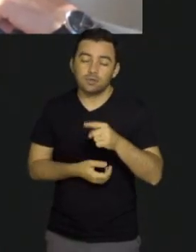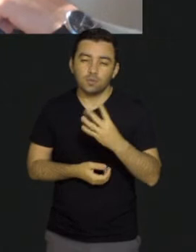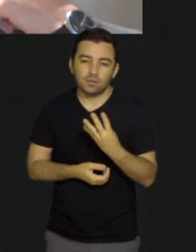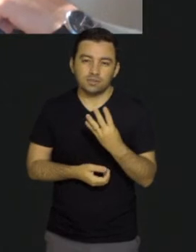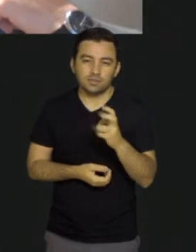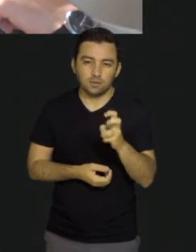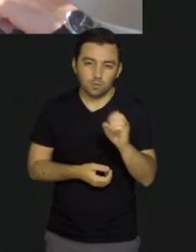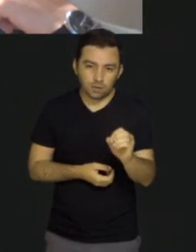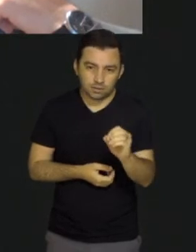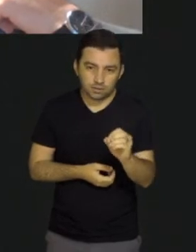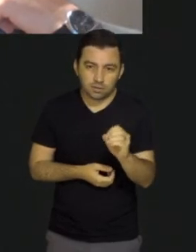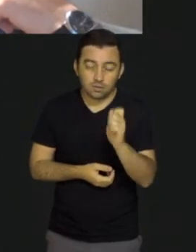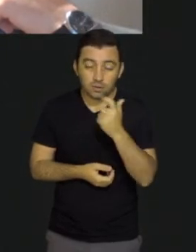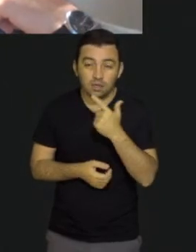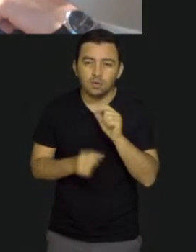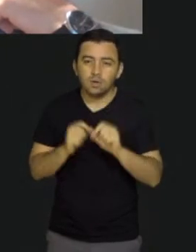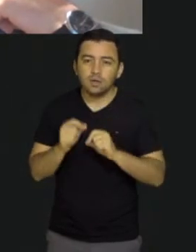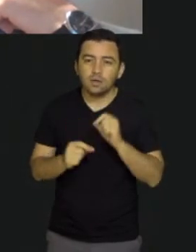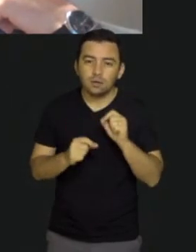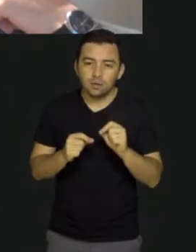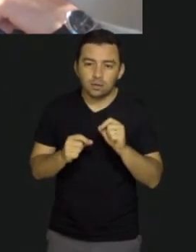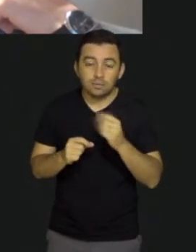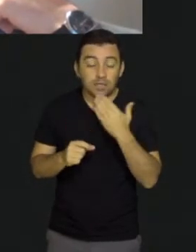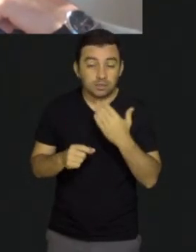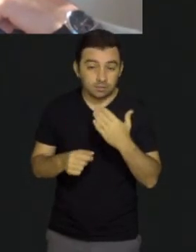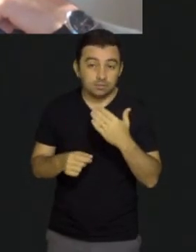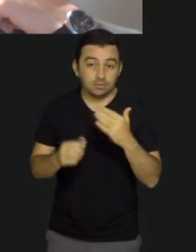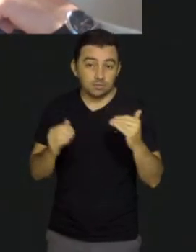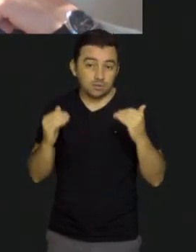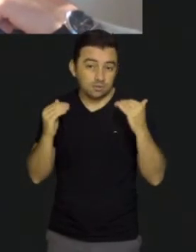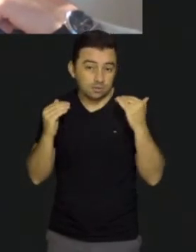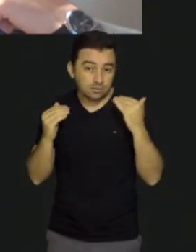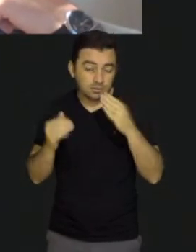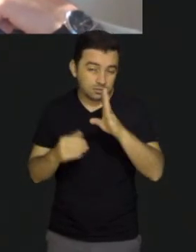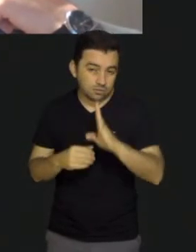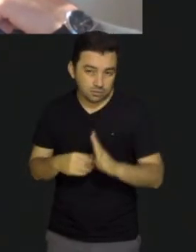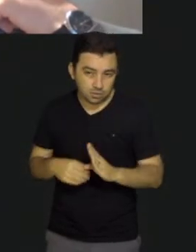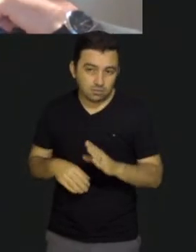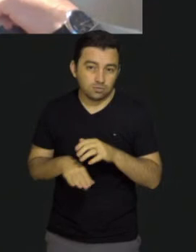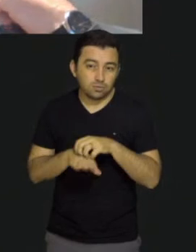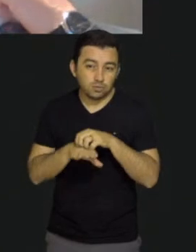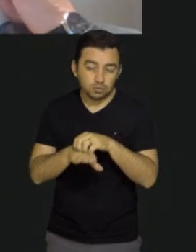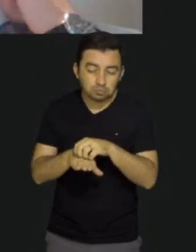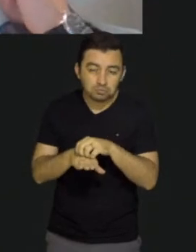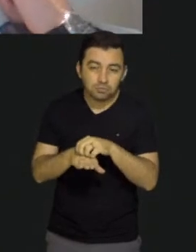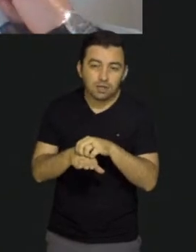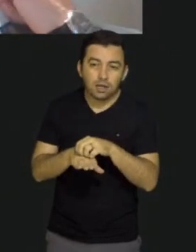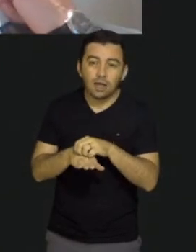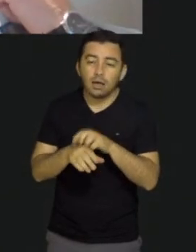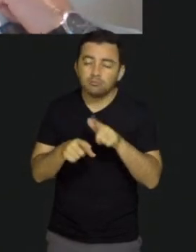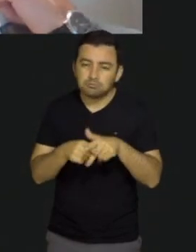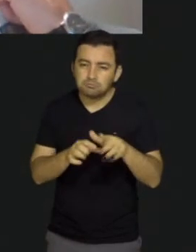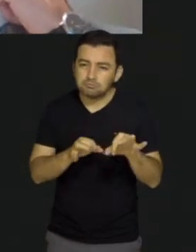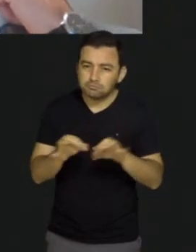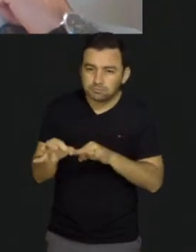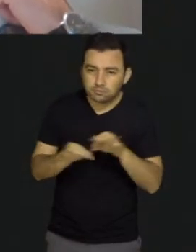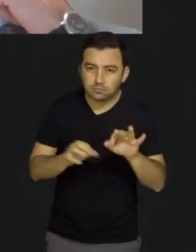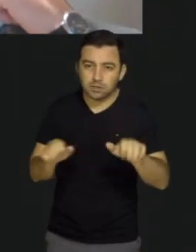autoria deputado Lunelli, manifestando apelo ao superintendente do Departamento Nacional de Infraestrutura e Transporte pela manutenção e melhoria da